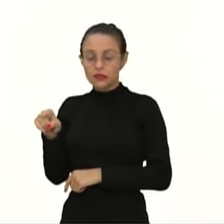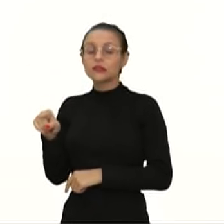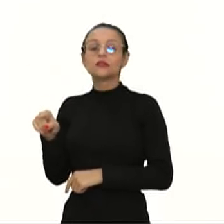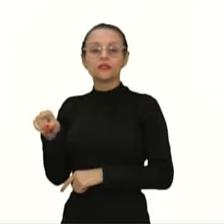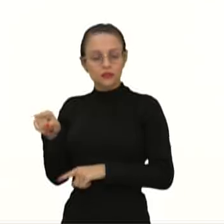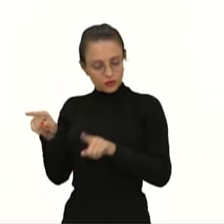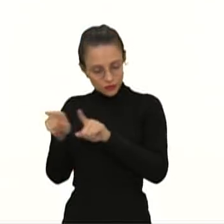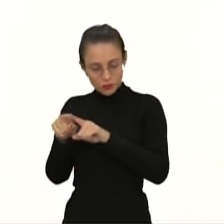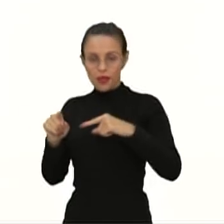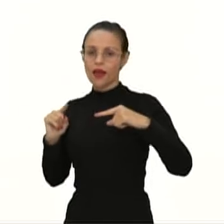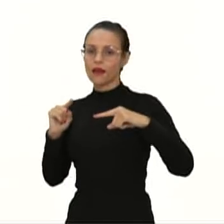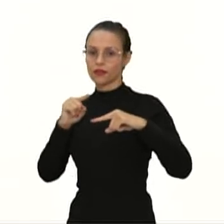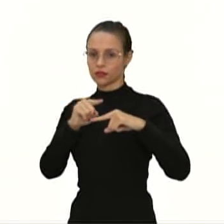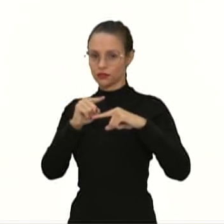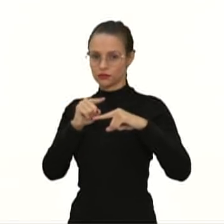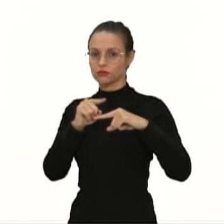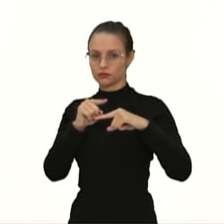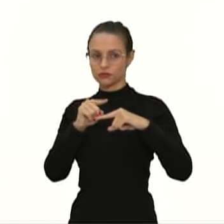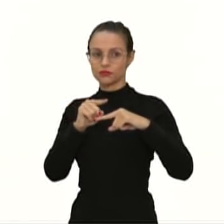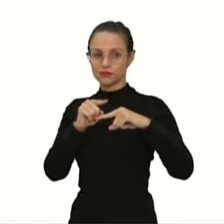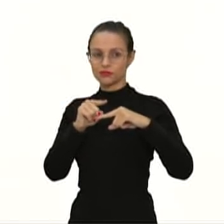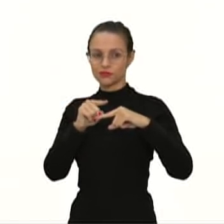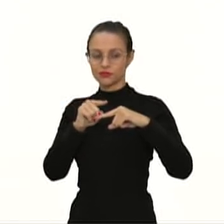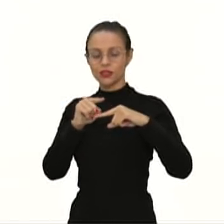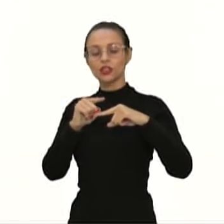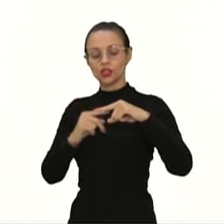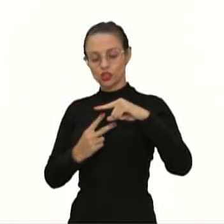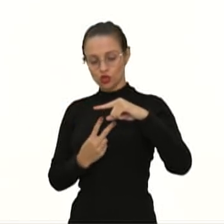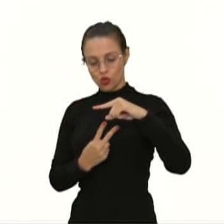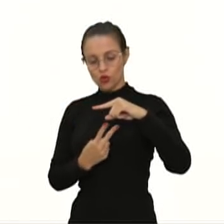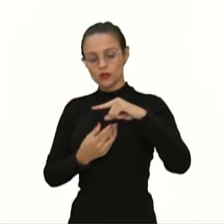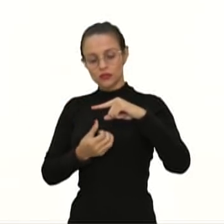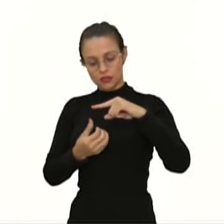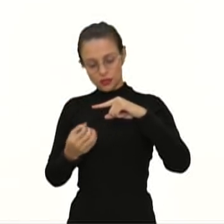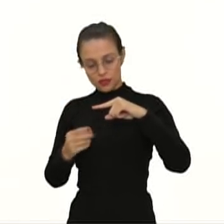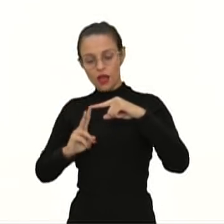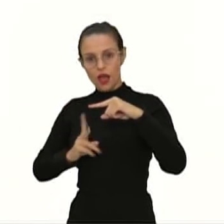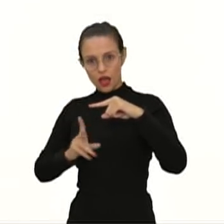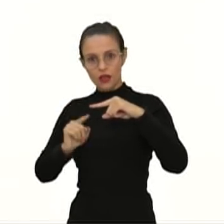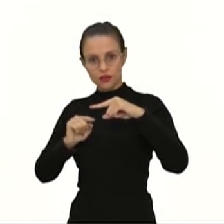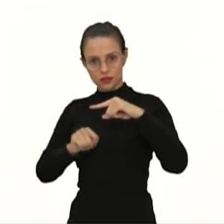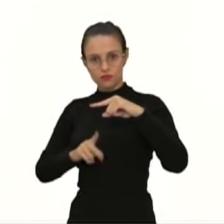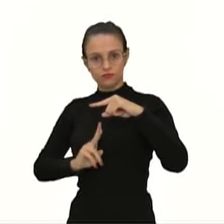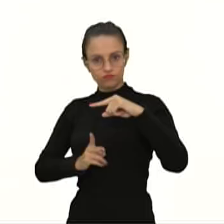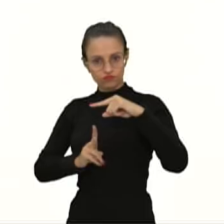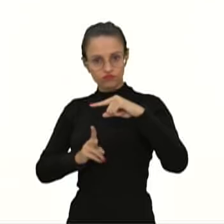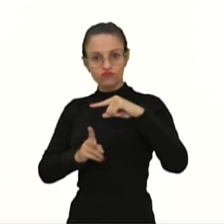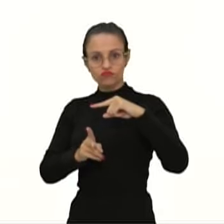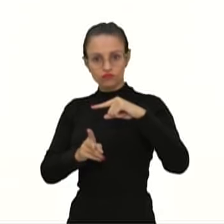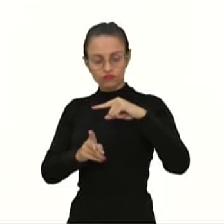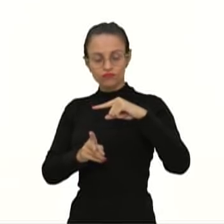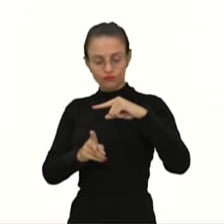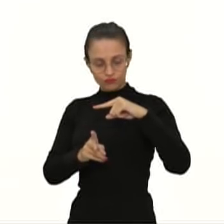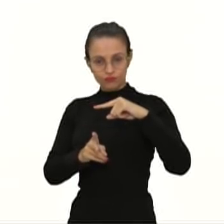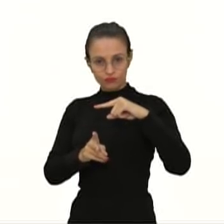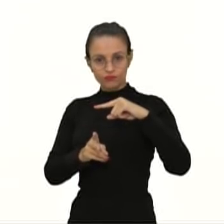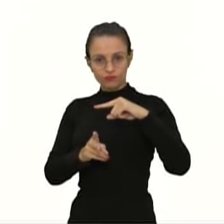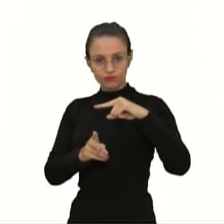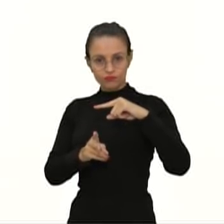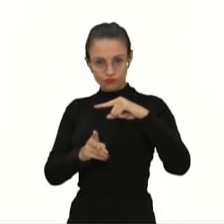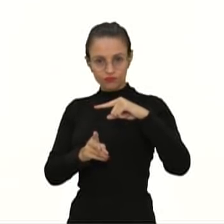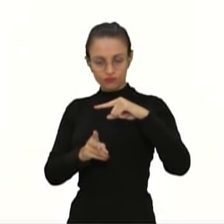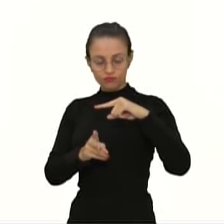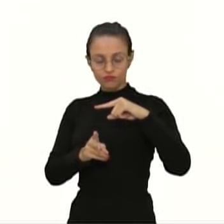1.950 vai aparecer em cima da fração. E o 2.600 continua embaixo da fração, que é o meu total.